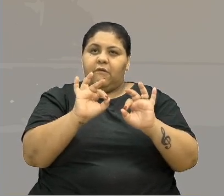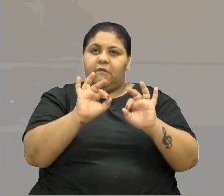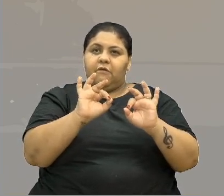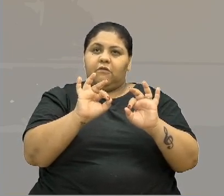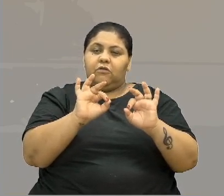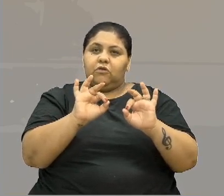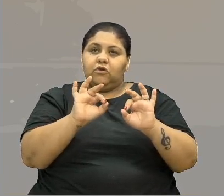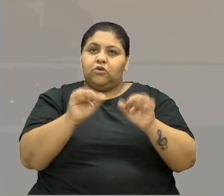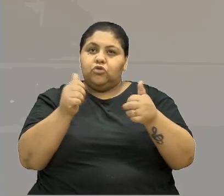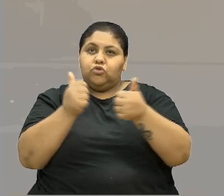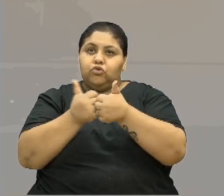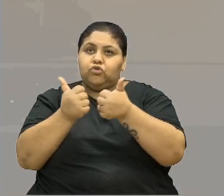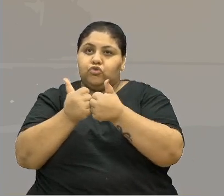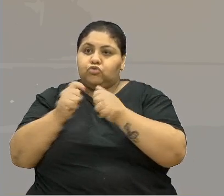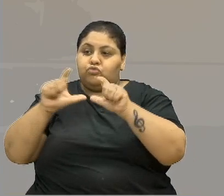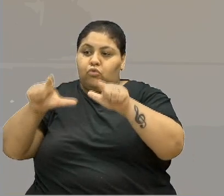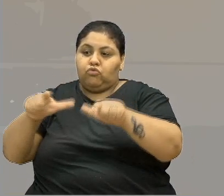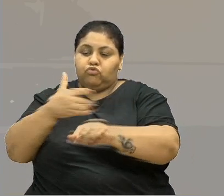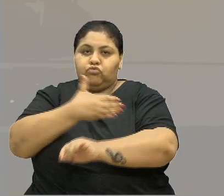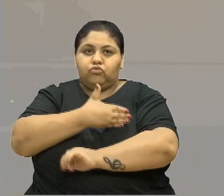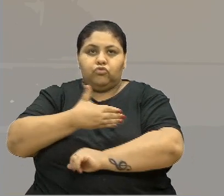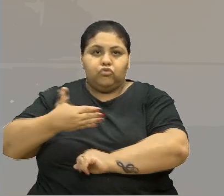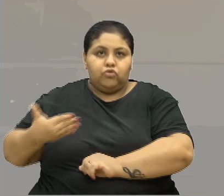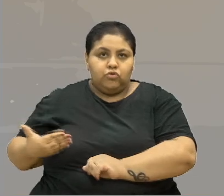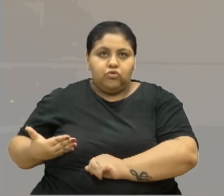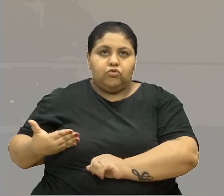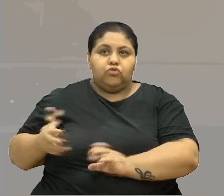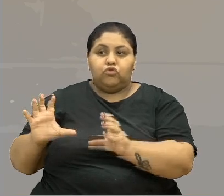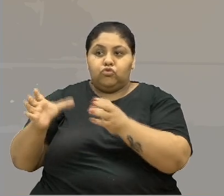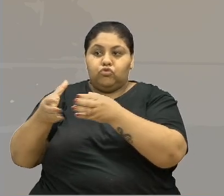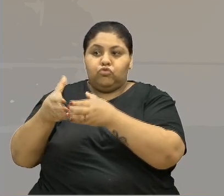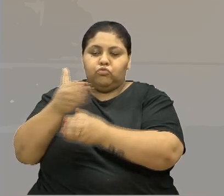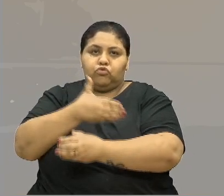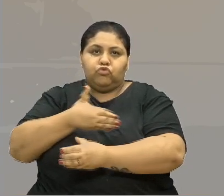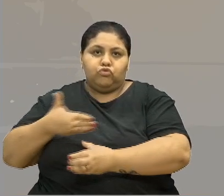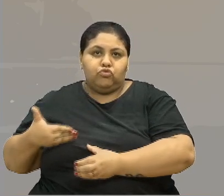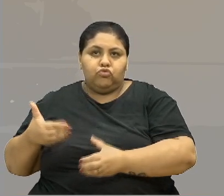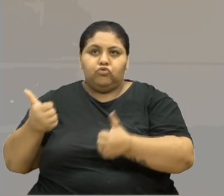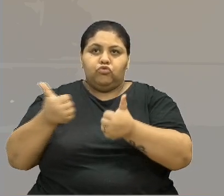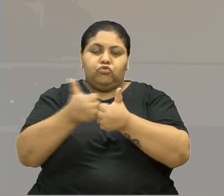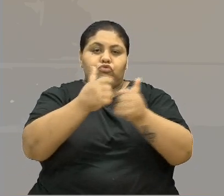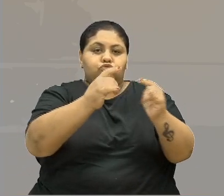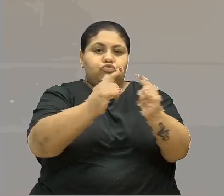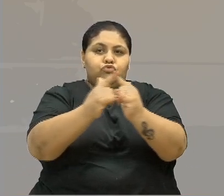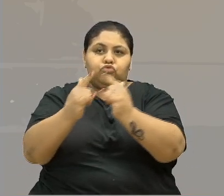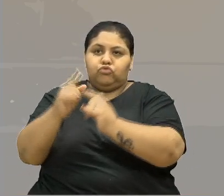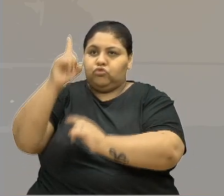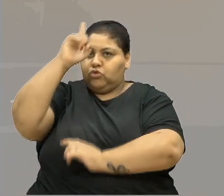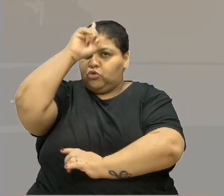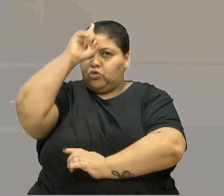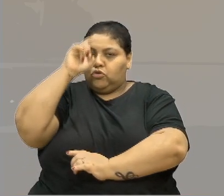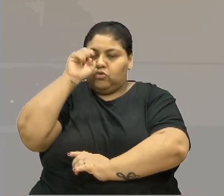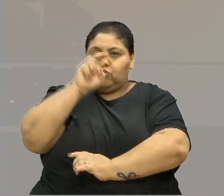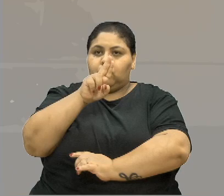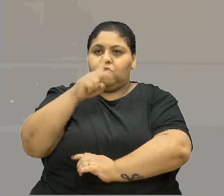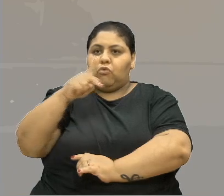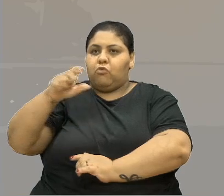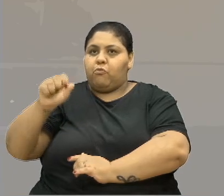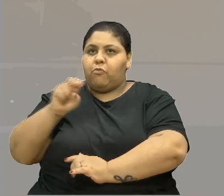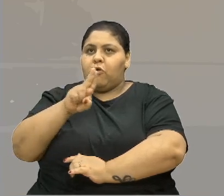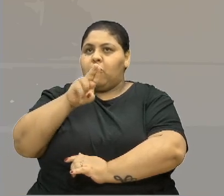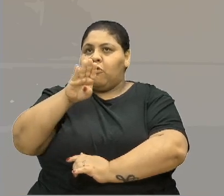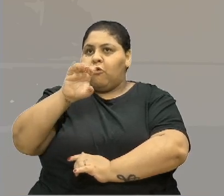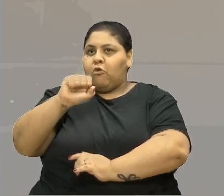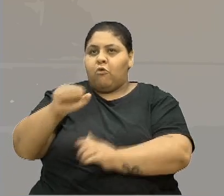dos órgãos públicos, através das entidades, os hospitais, UPAs, UBSs, o